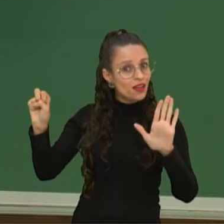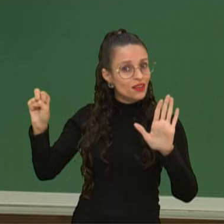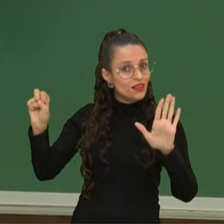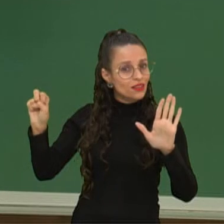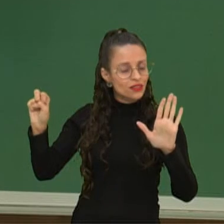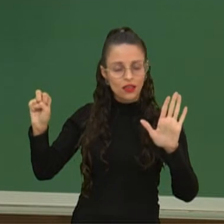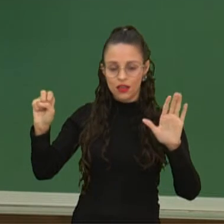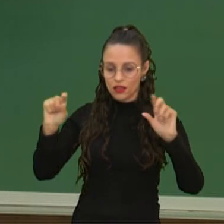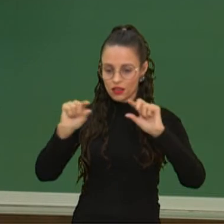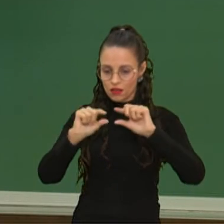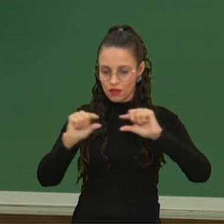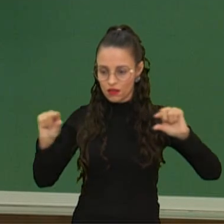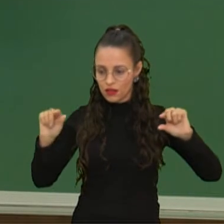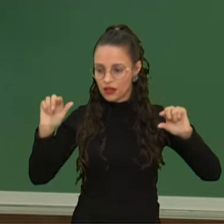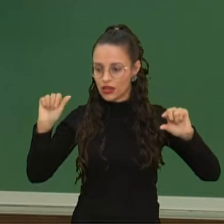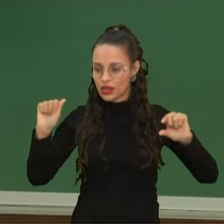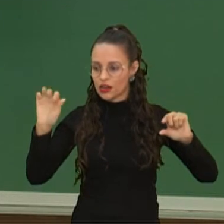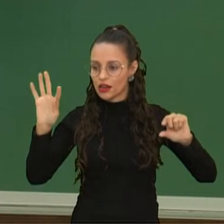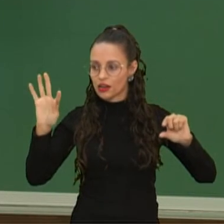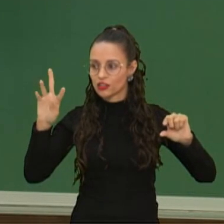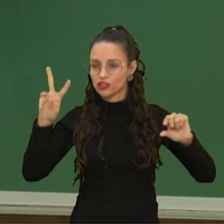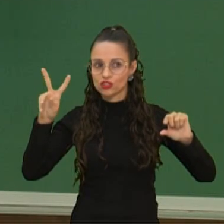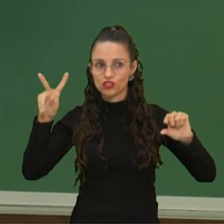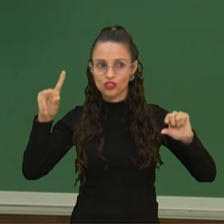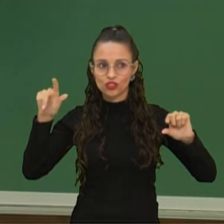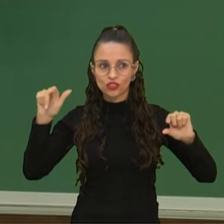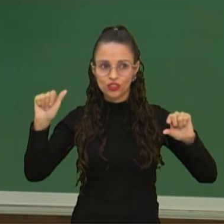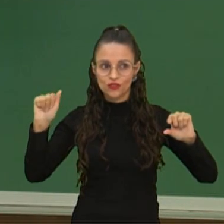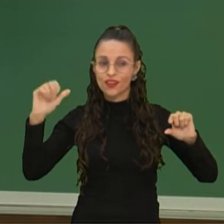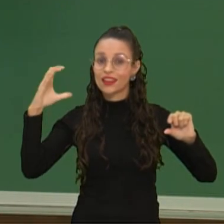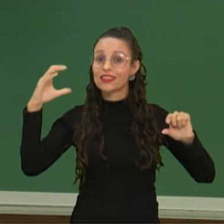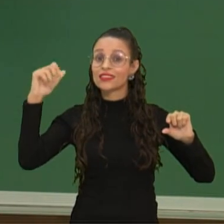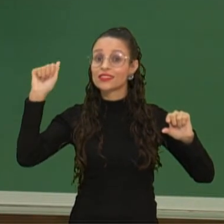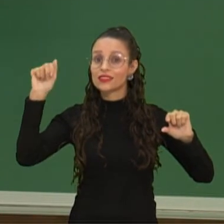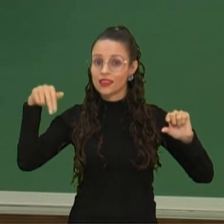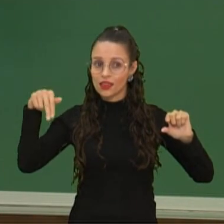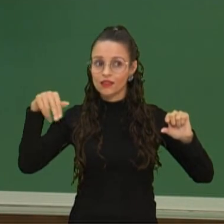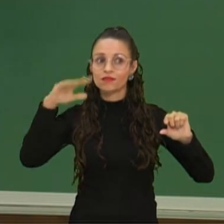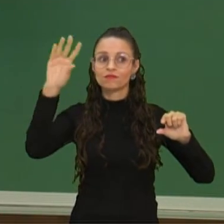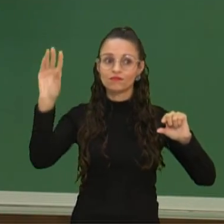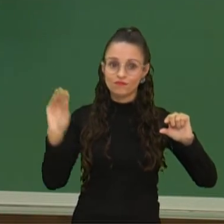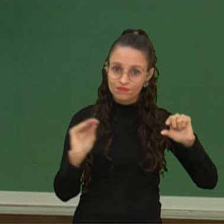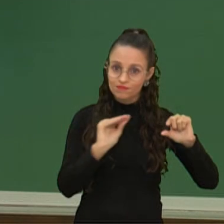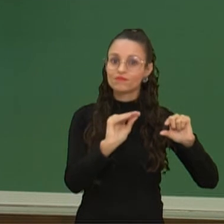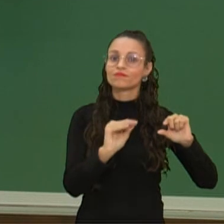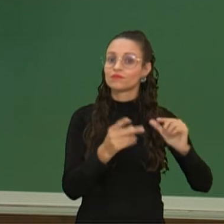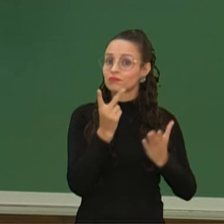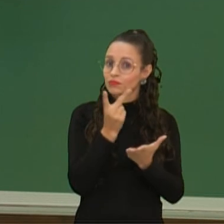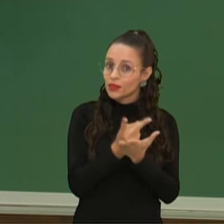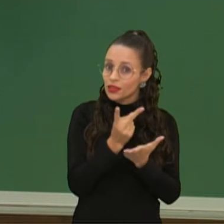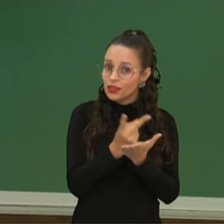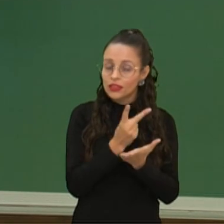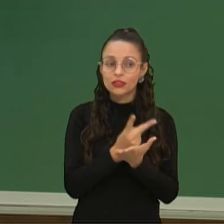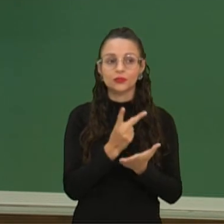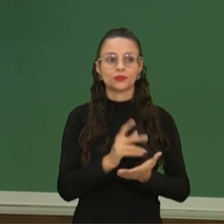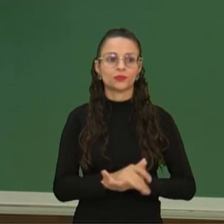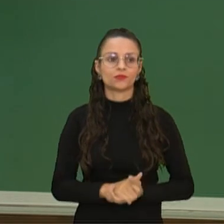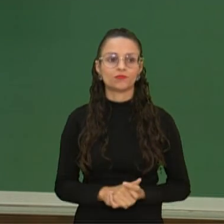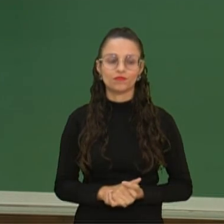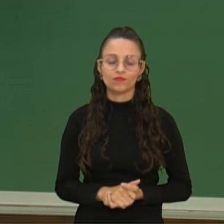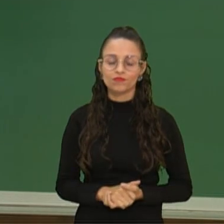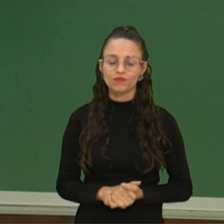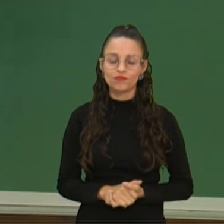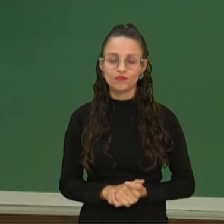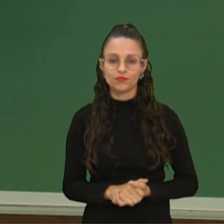voz ativa aqui, apareceu o modal can. Então, você repete ele, beleza? Então, olha, a internet pode